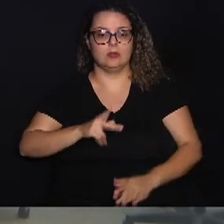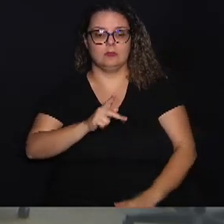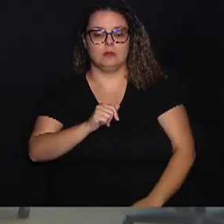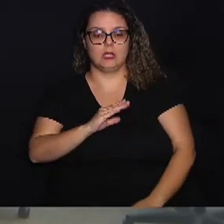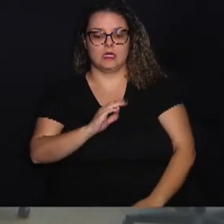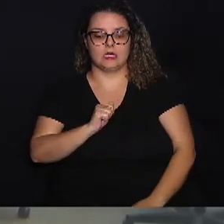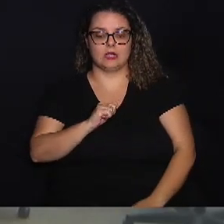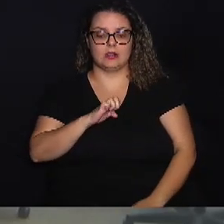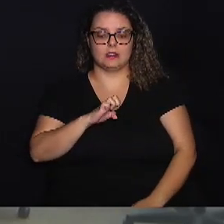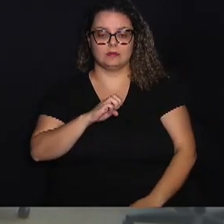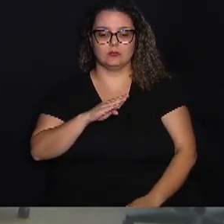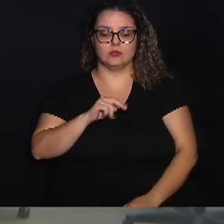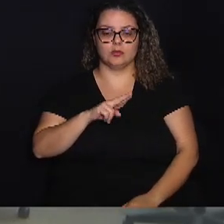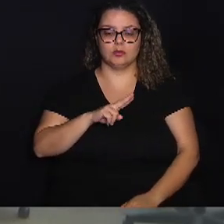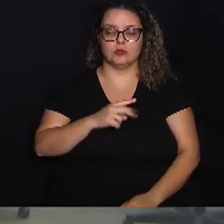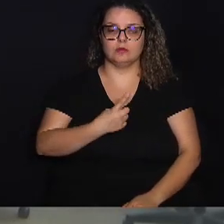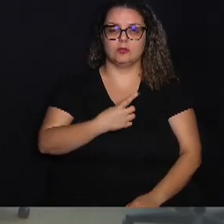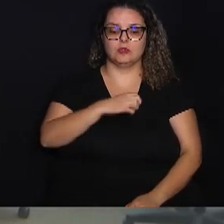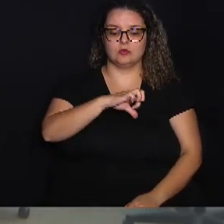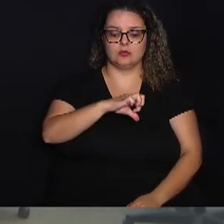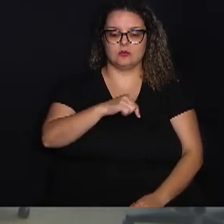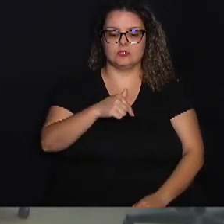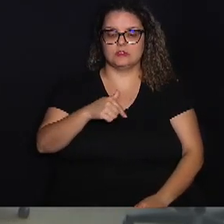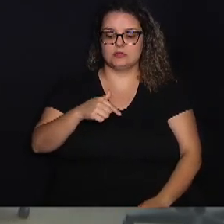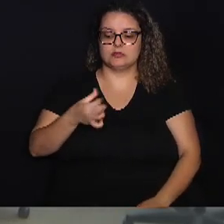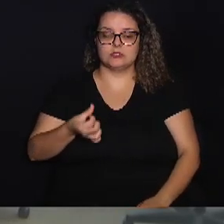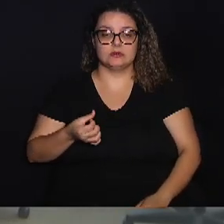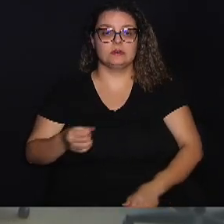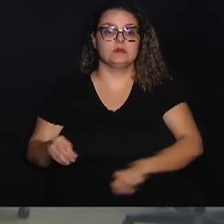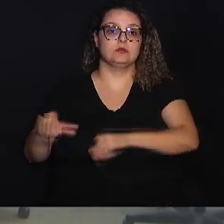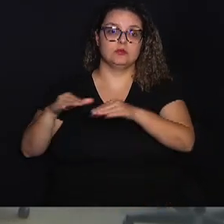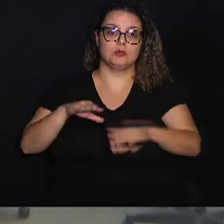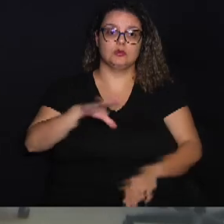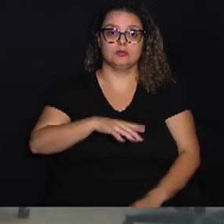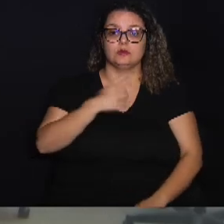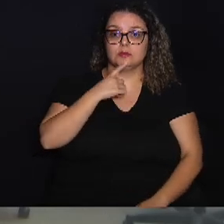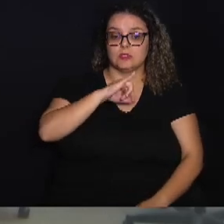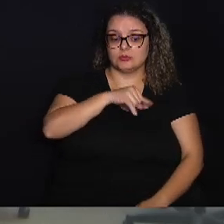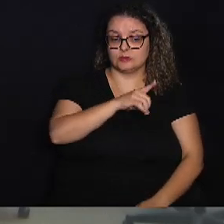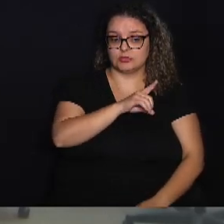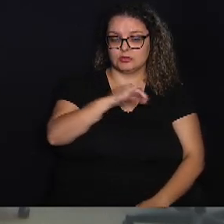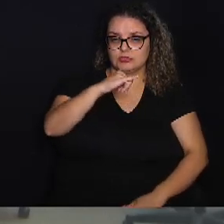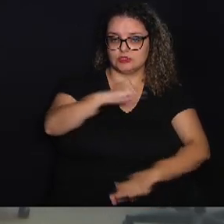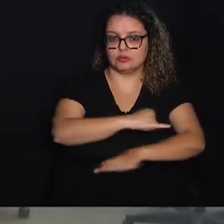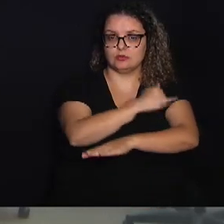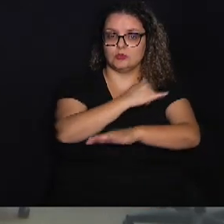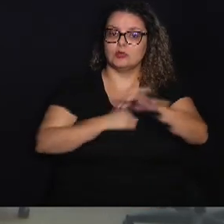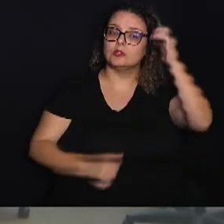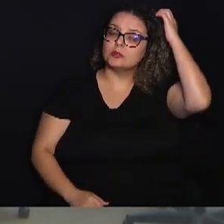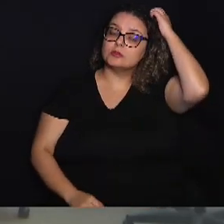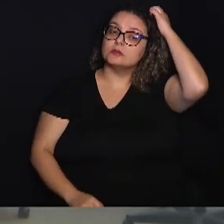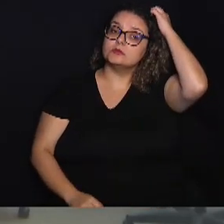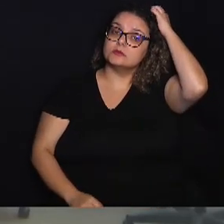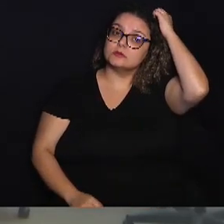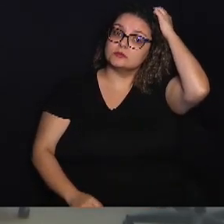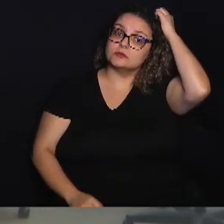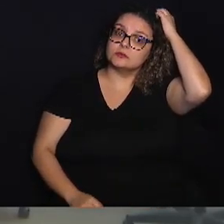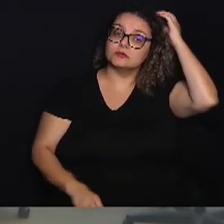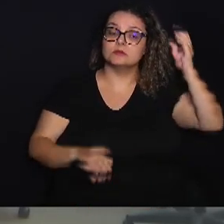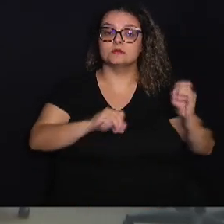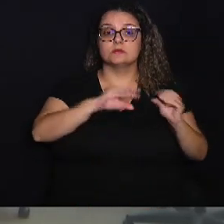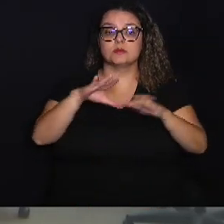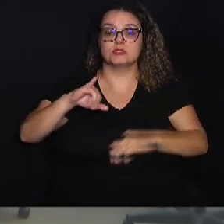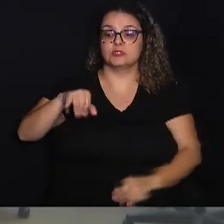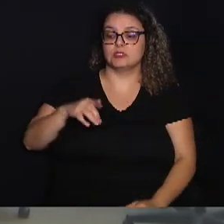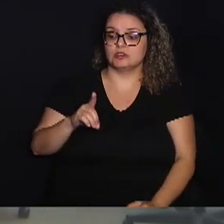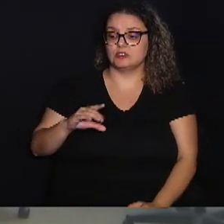estabeleceu em Campinas em 1976 no Jardim Aeroporto e posteriormente se mudou para o Jardim Cristina